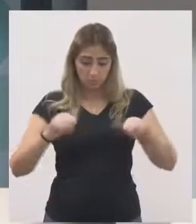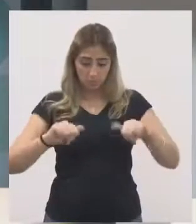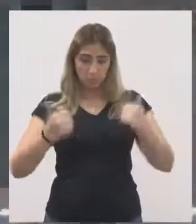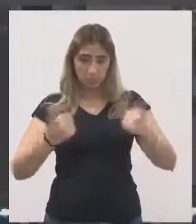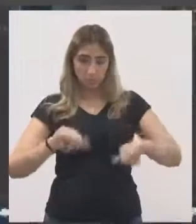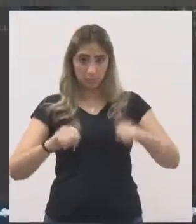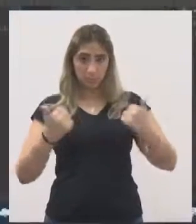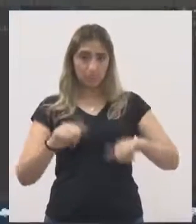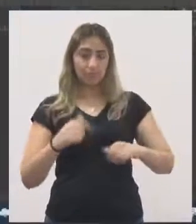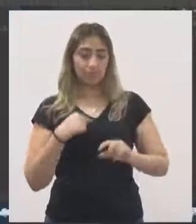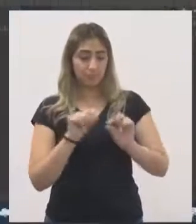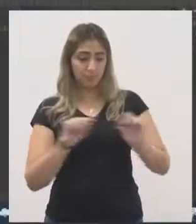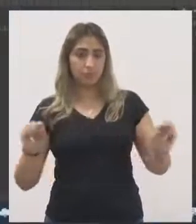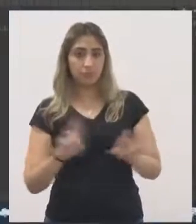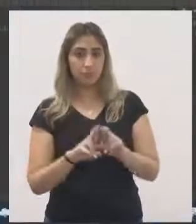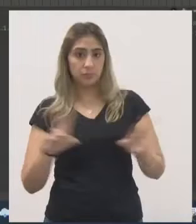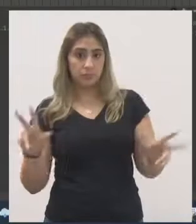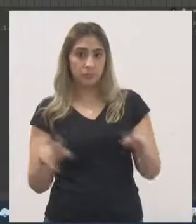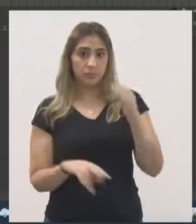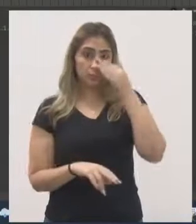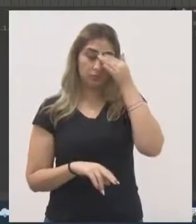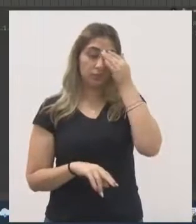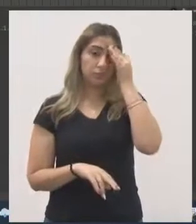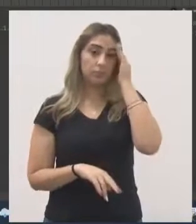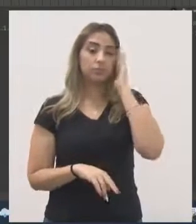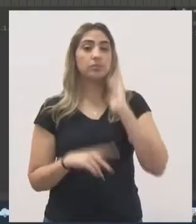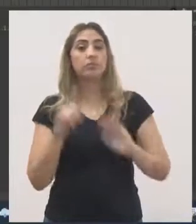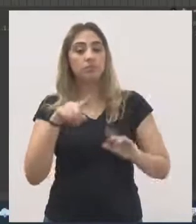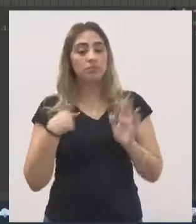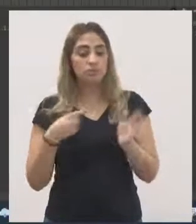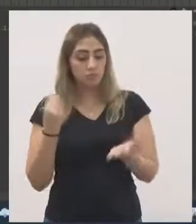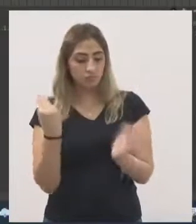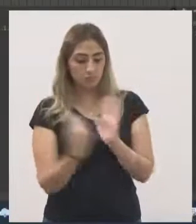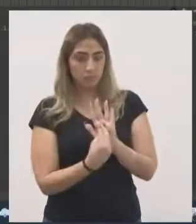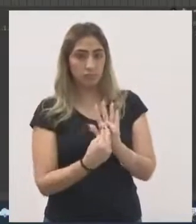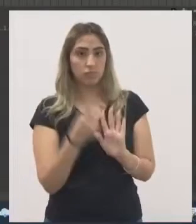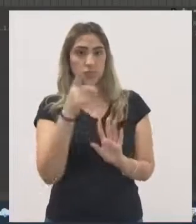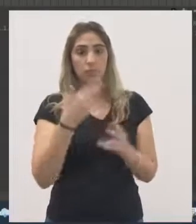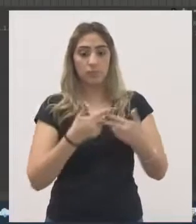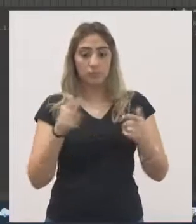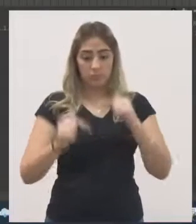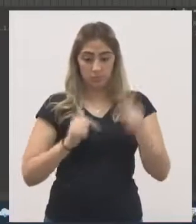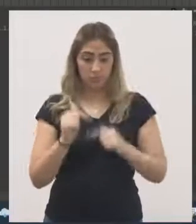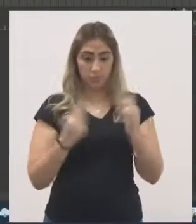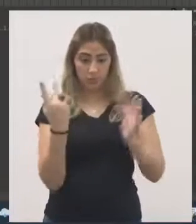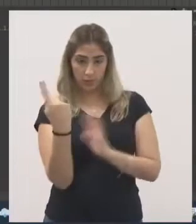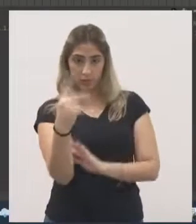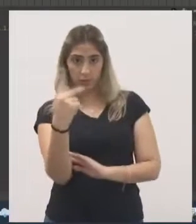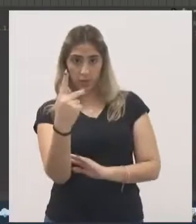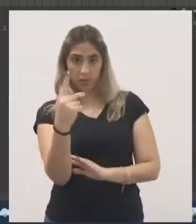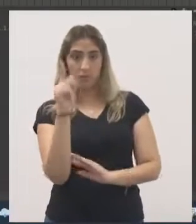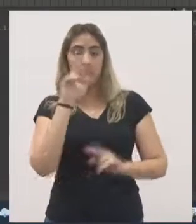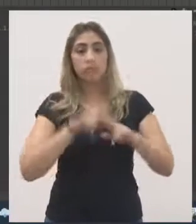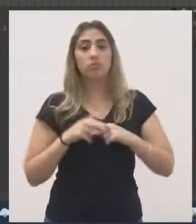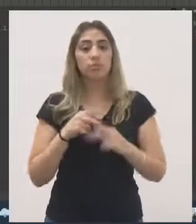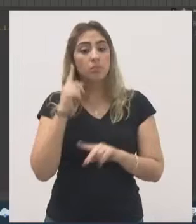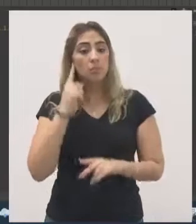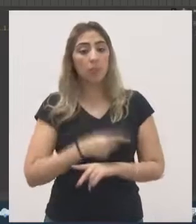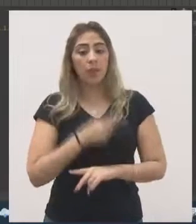uma linha diferente aqui, vai inserir o instrumento dele dentro do programa pela placa de áudio,